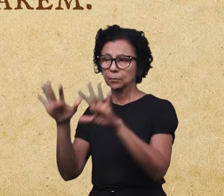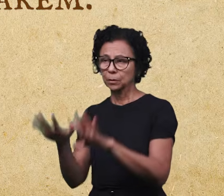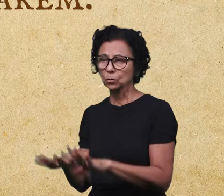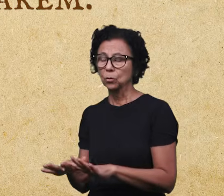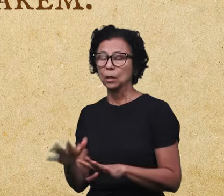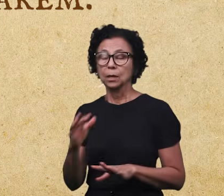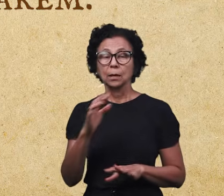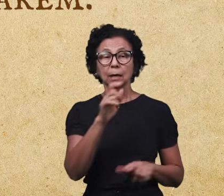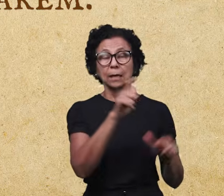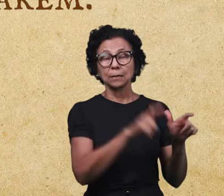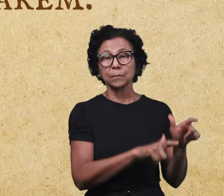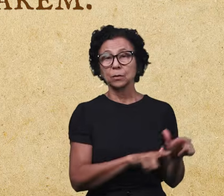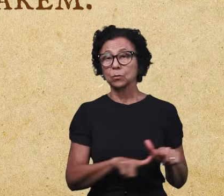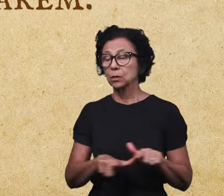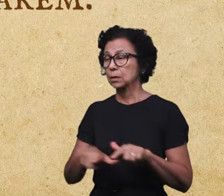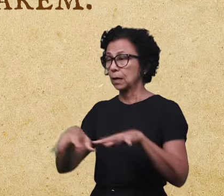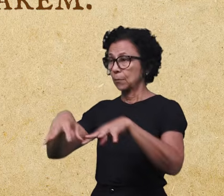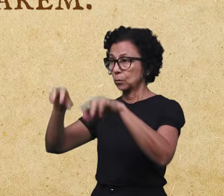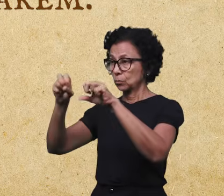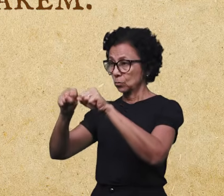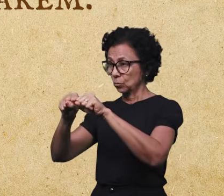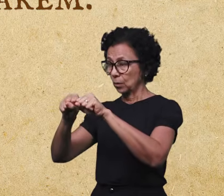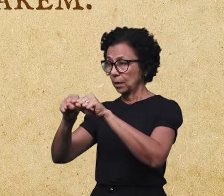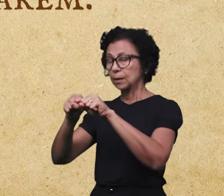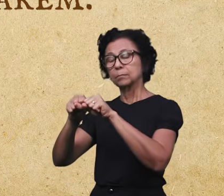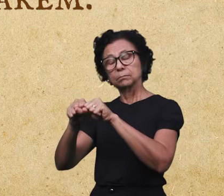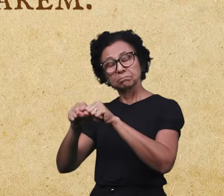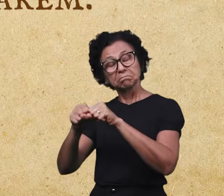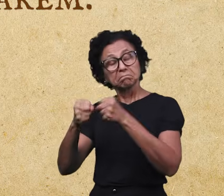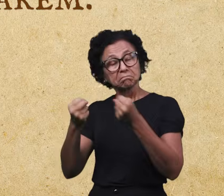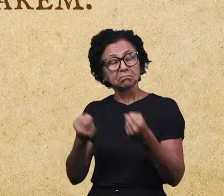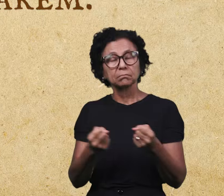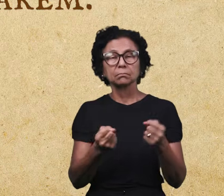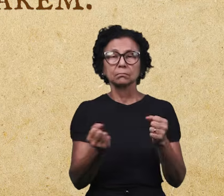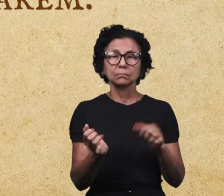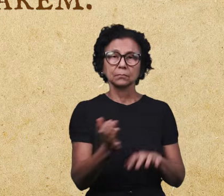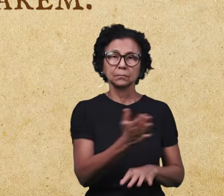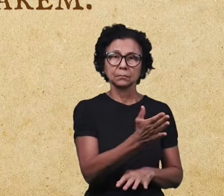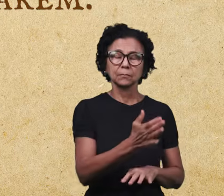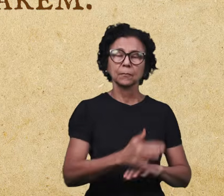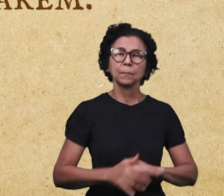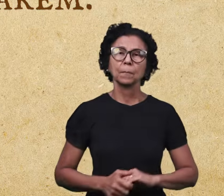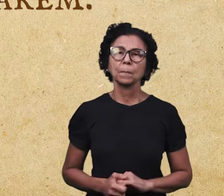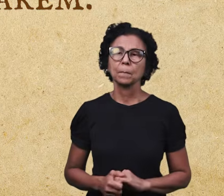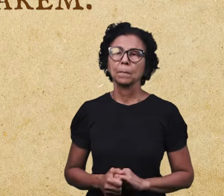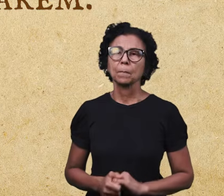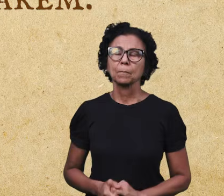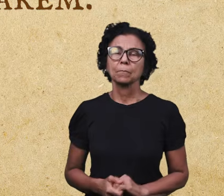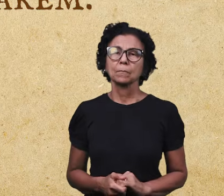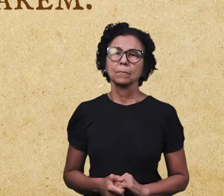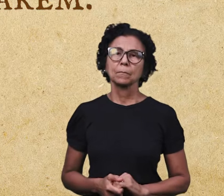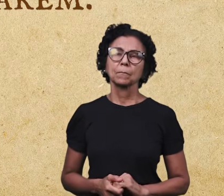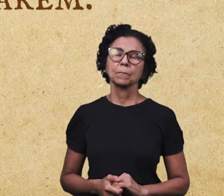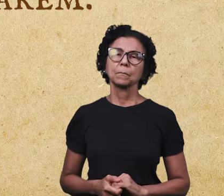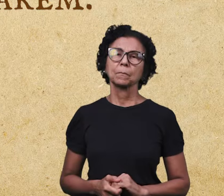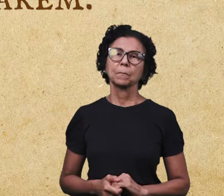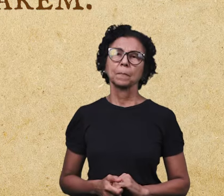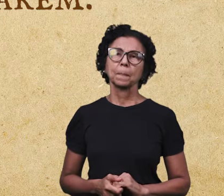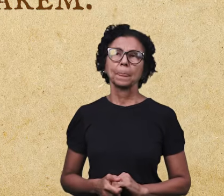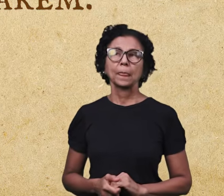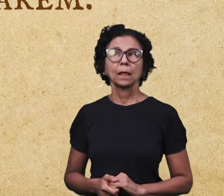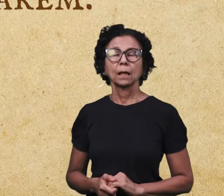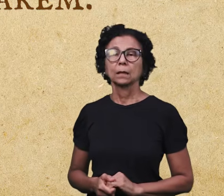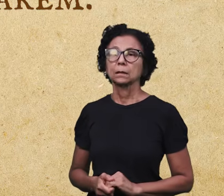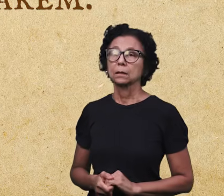Malditos sejam os que te amaldiçoarem e benditos sejam os que te abençoarem. Aleluia. Ali ele repete aquilo que Deus falou para